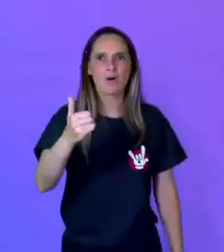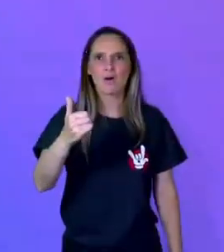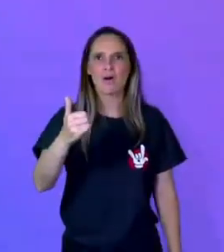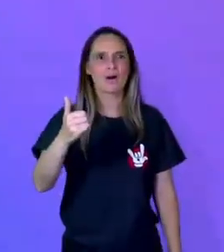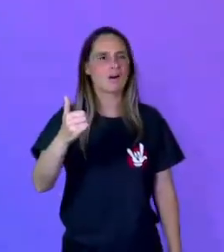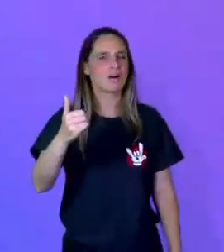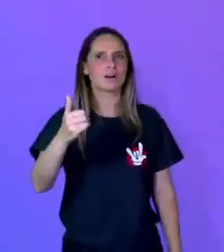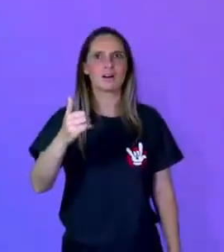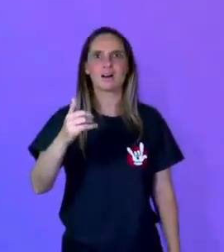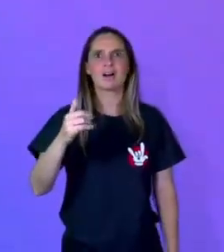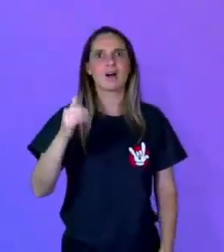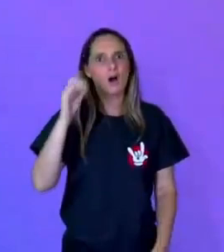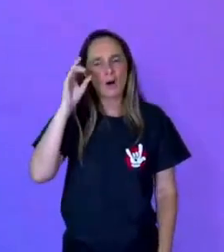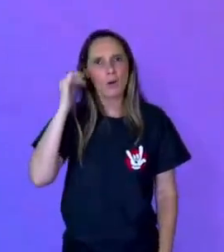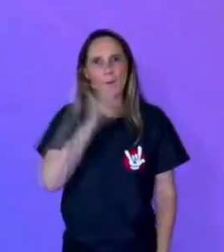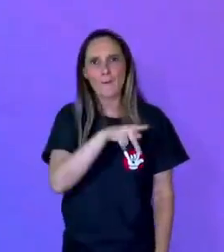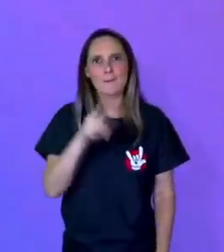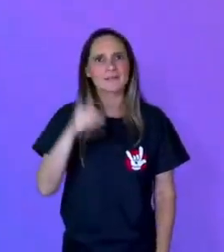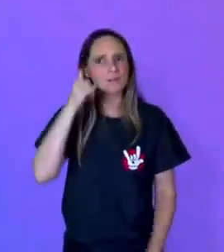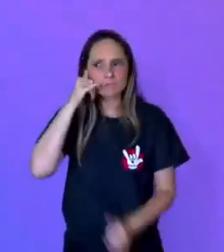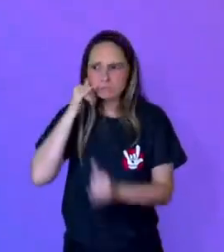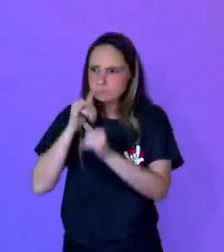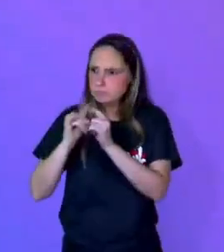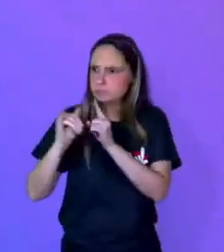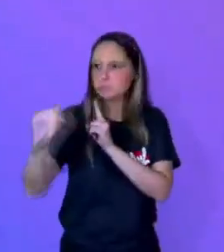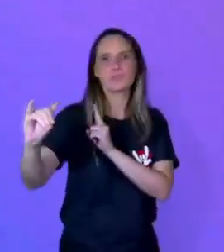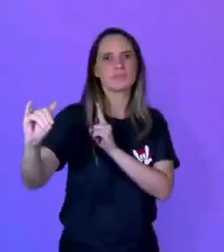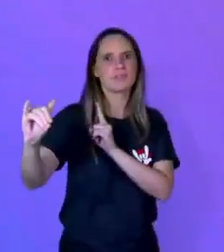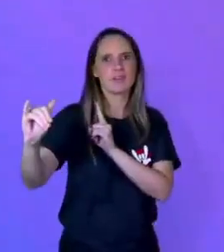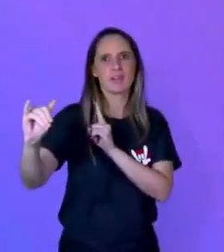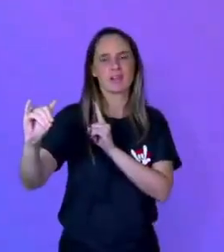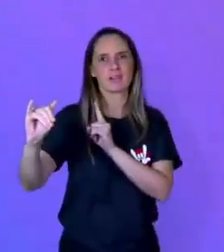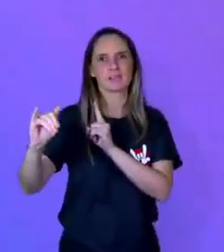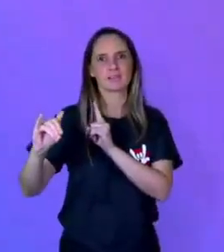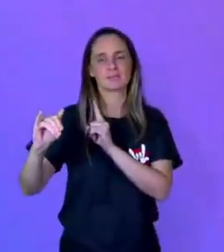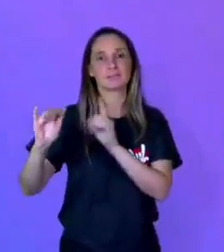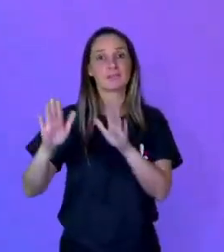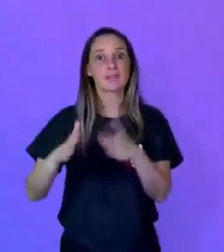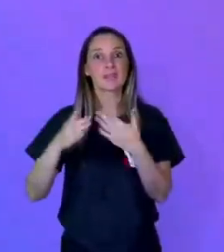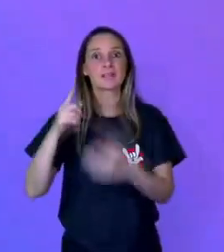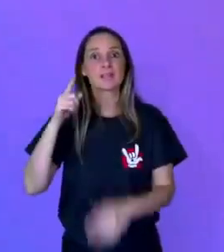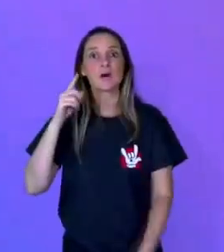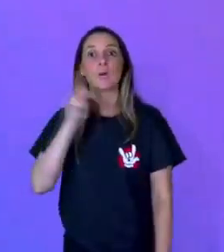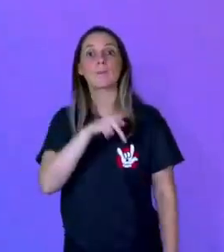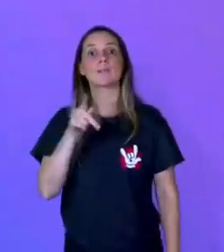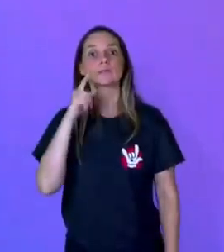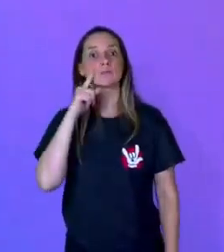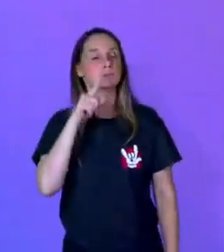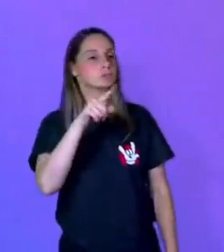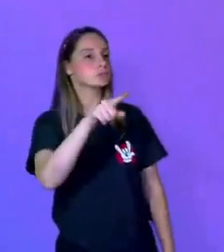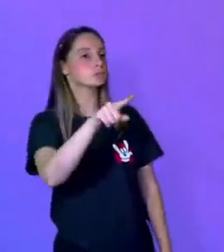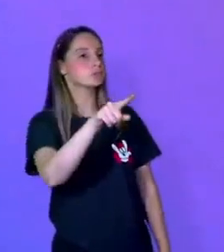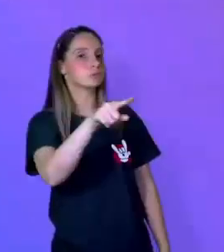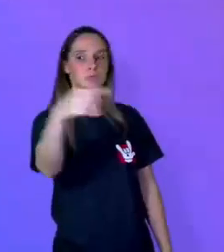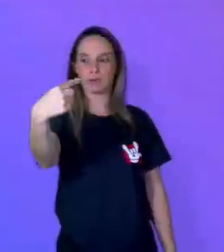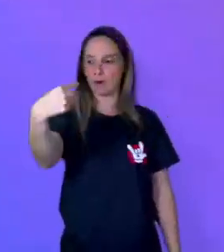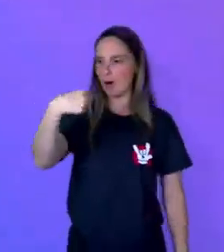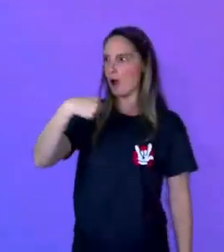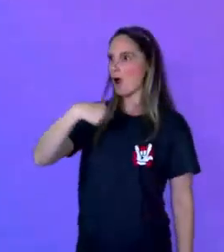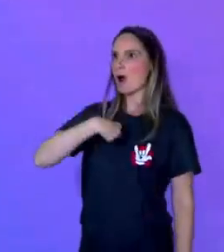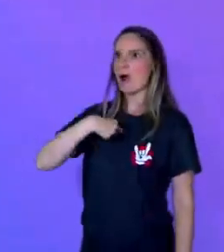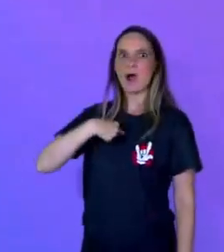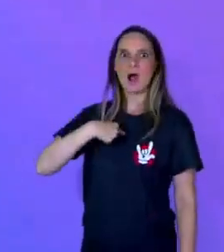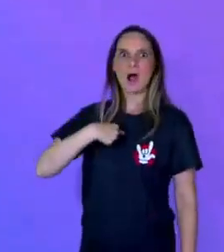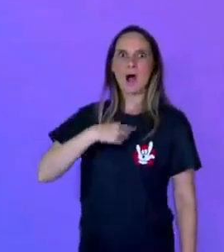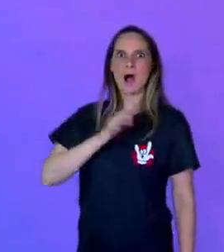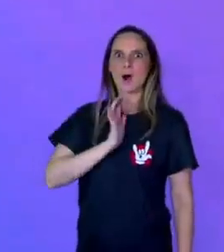nada, ele não entregava nada também não, não tinha caô não. E de repente ele apontou para o meu lado e falou, o irmão ali. Cara, meu coração